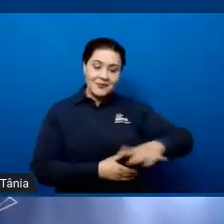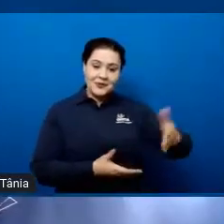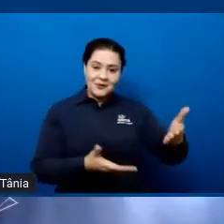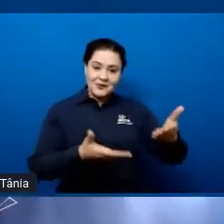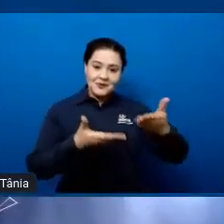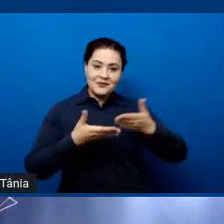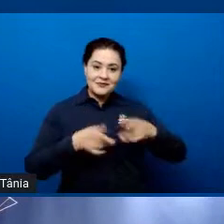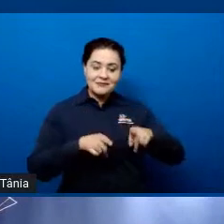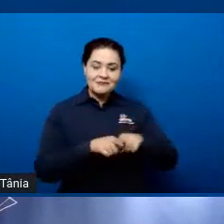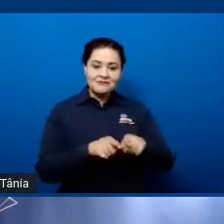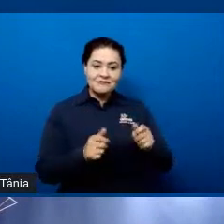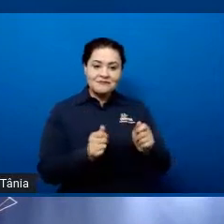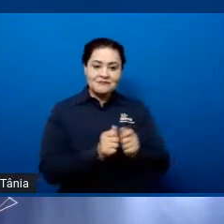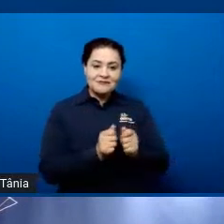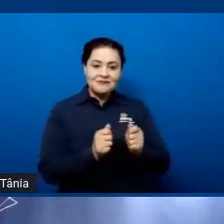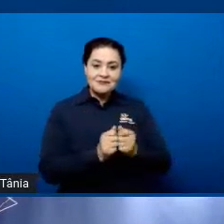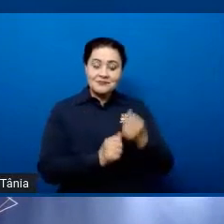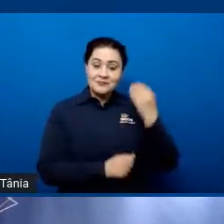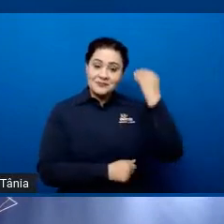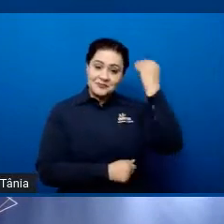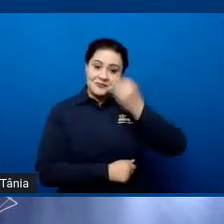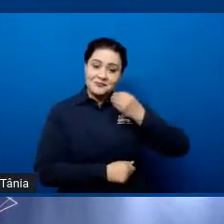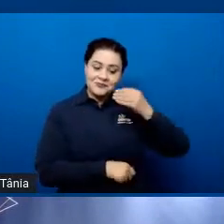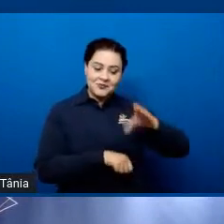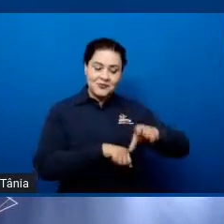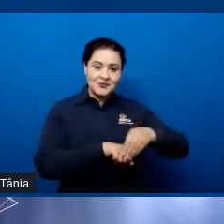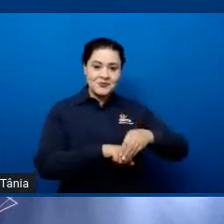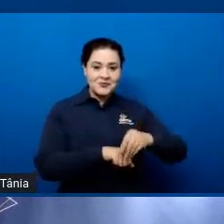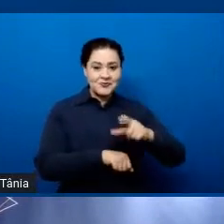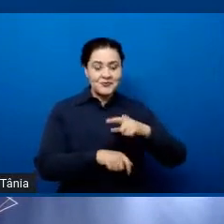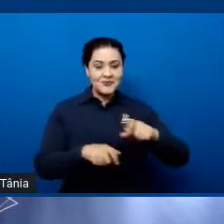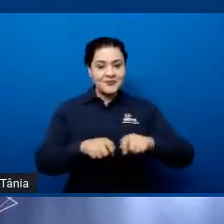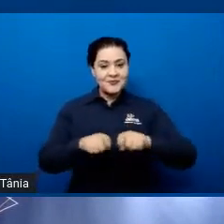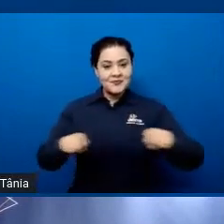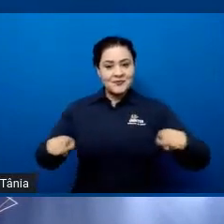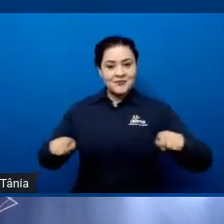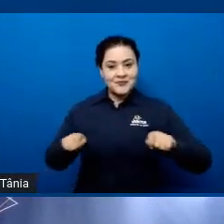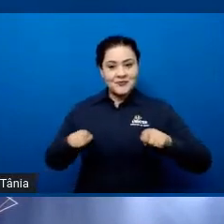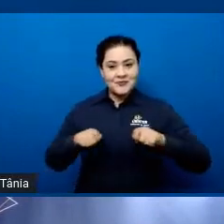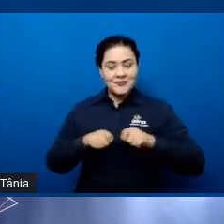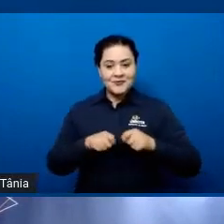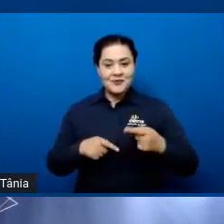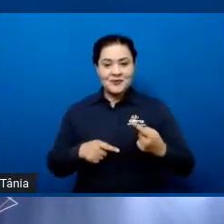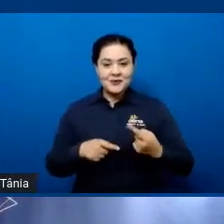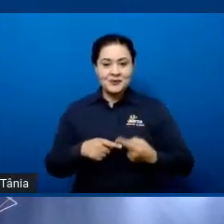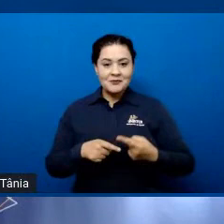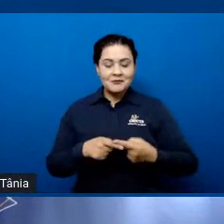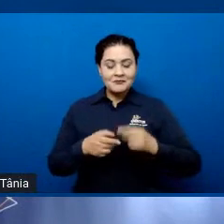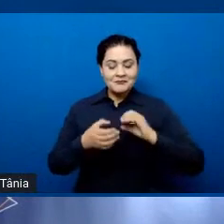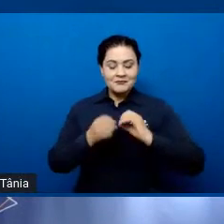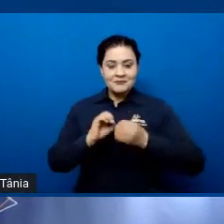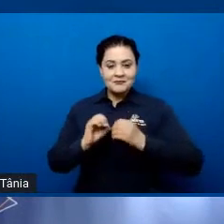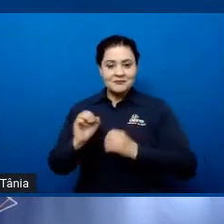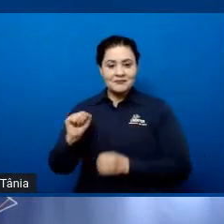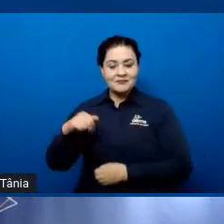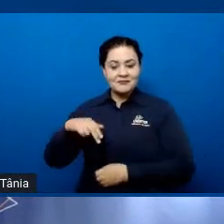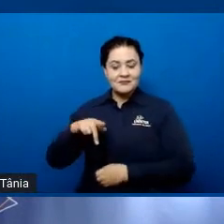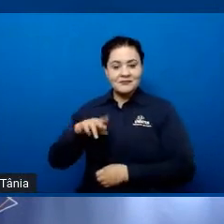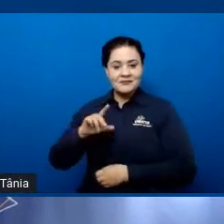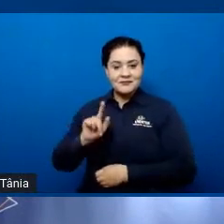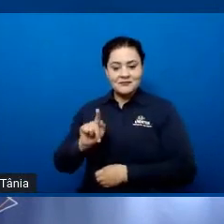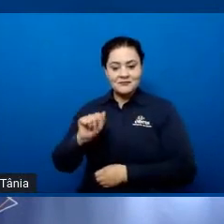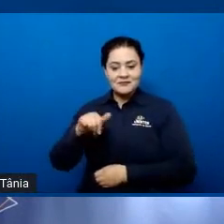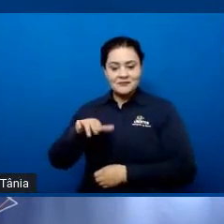de poder compartilhar um pouco do conhecimento que a gente tem nessa área, de games, animação, né,